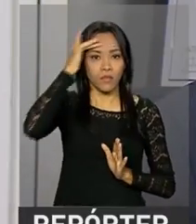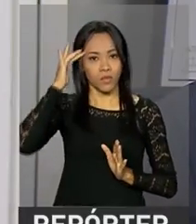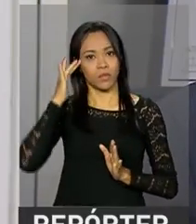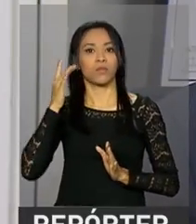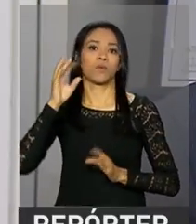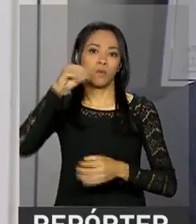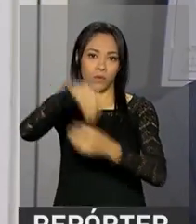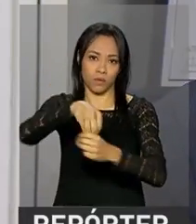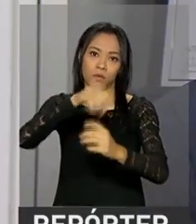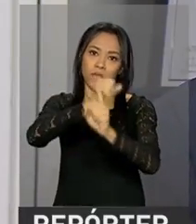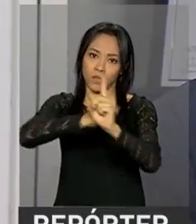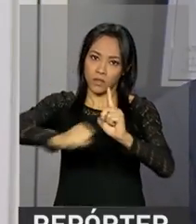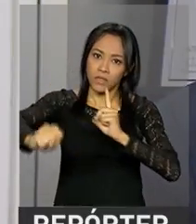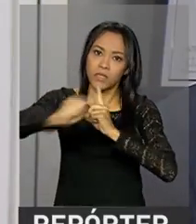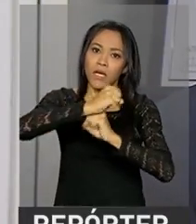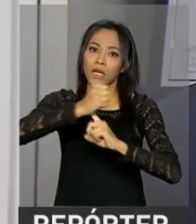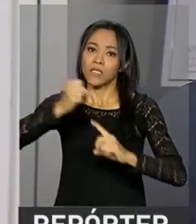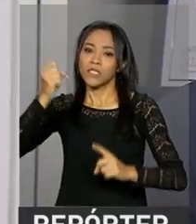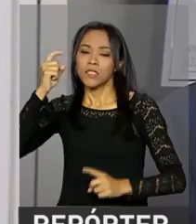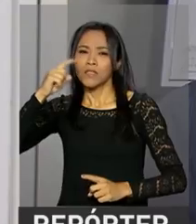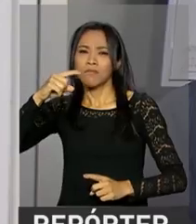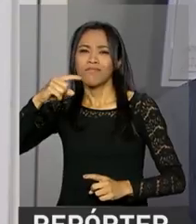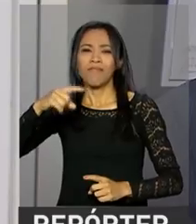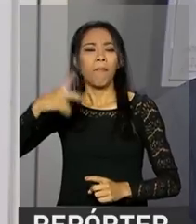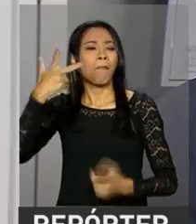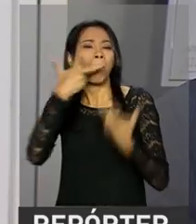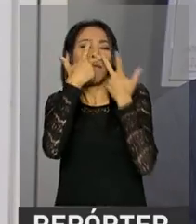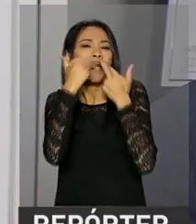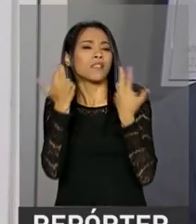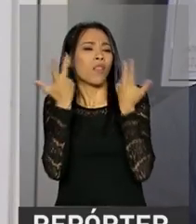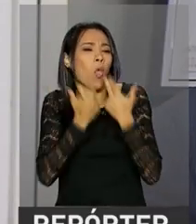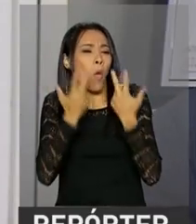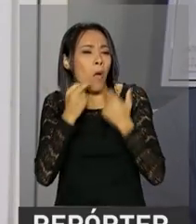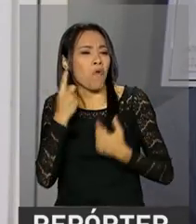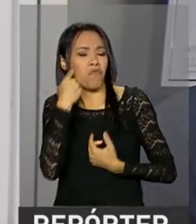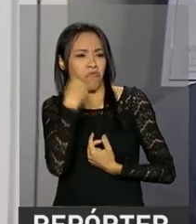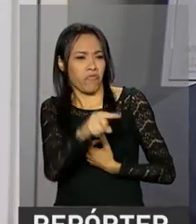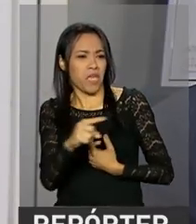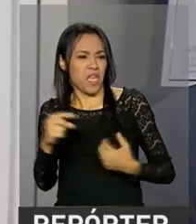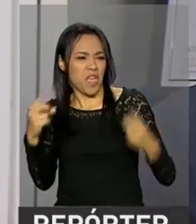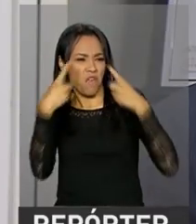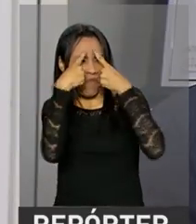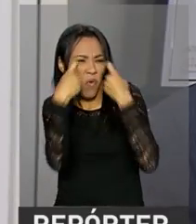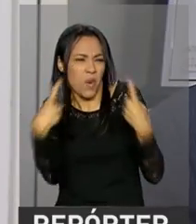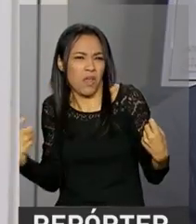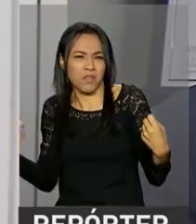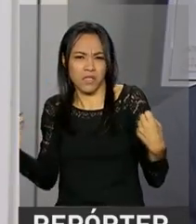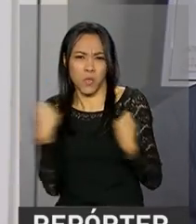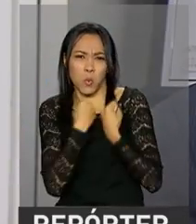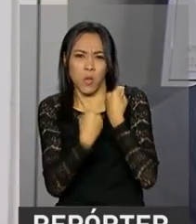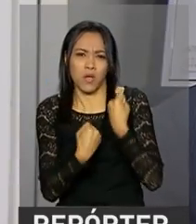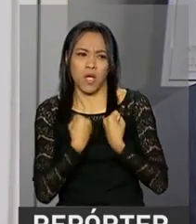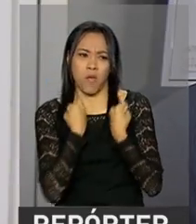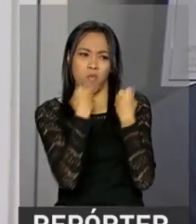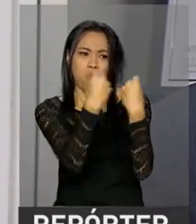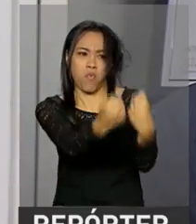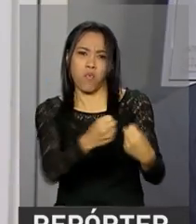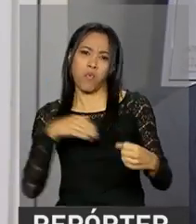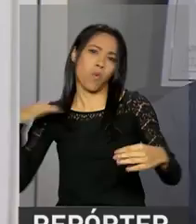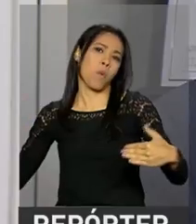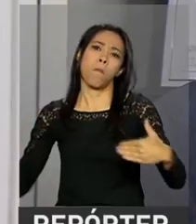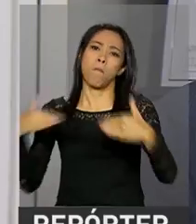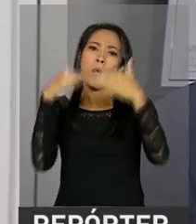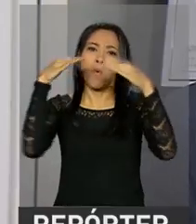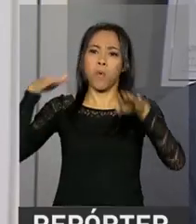sociedade pare de aceitar com normalidade a violência no trânsito e este ano